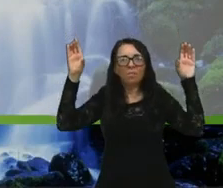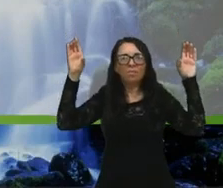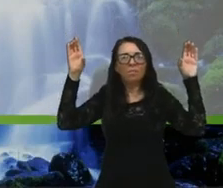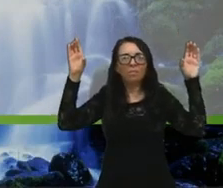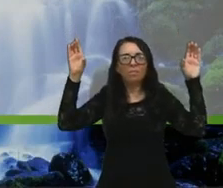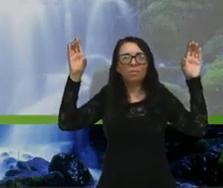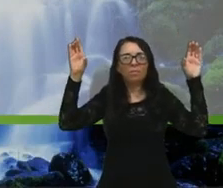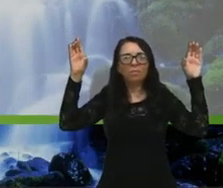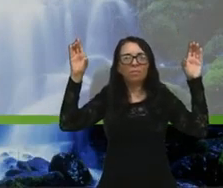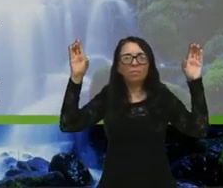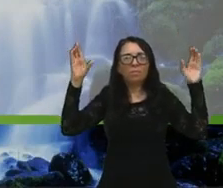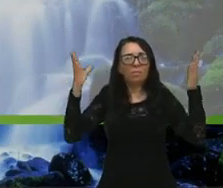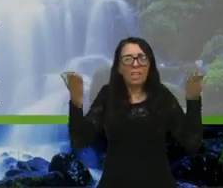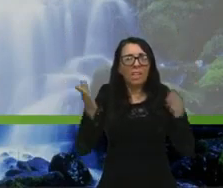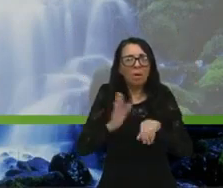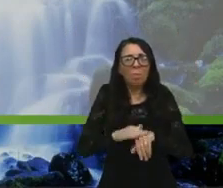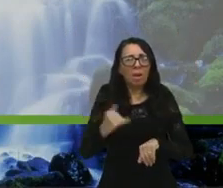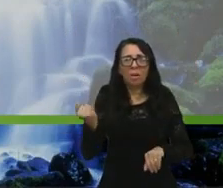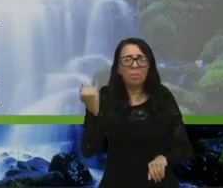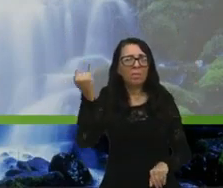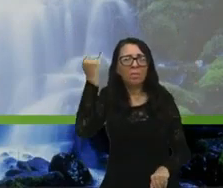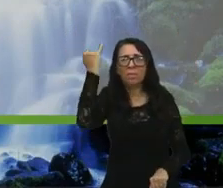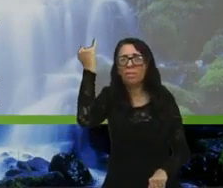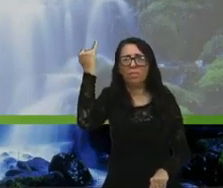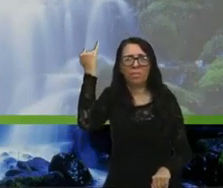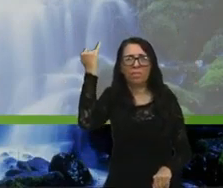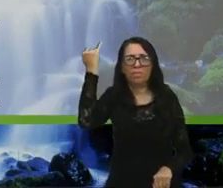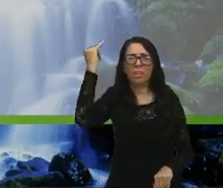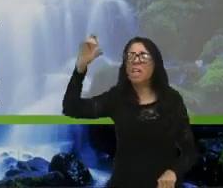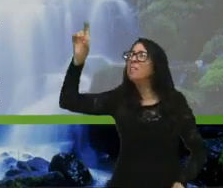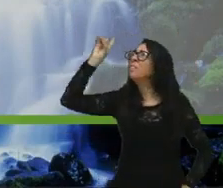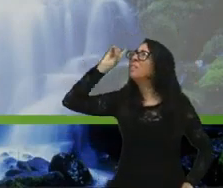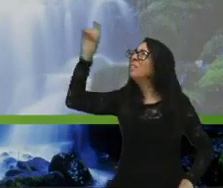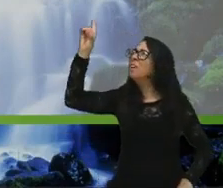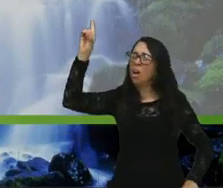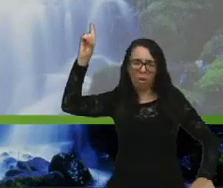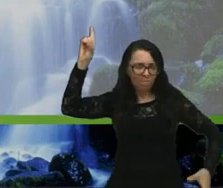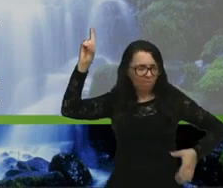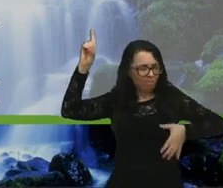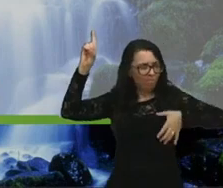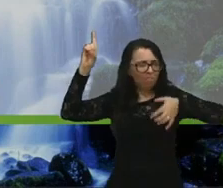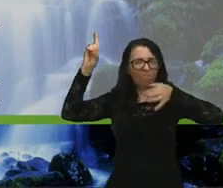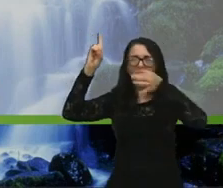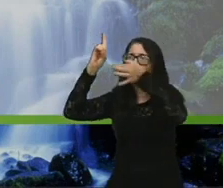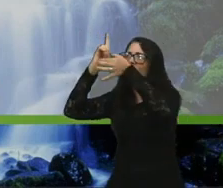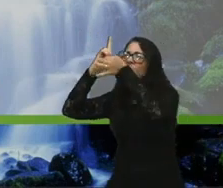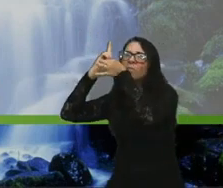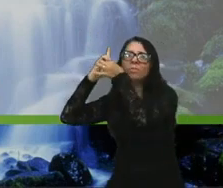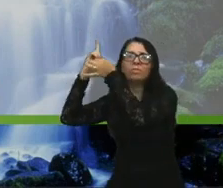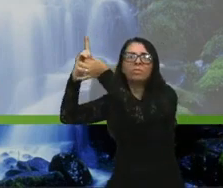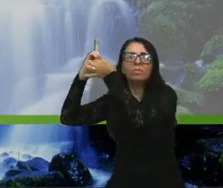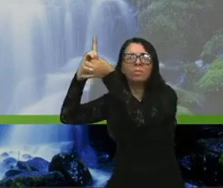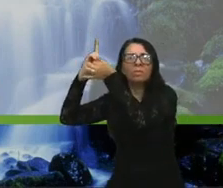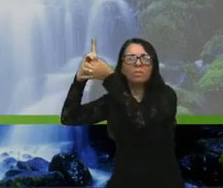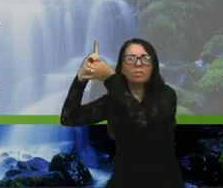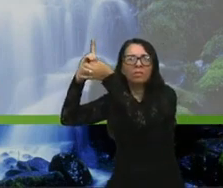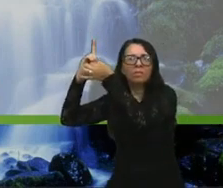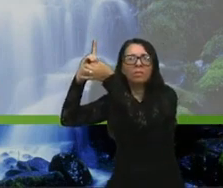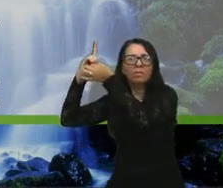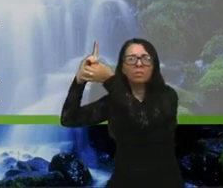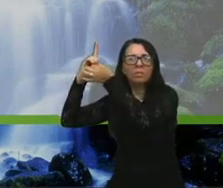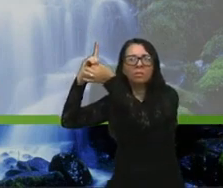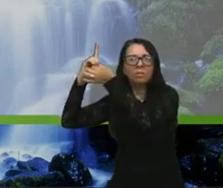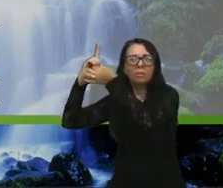Com Deus não se brinca. É o seu caráter que precisa ser transformado. As coisas do seu coração que precisam